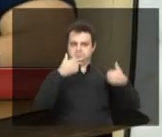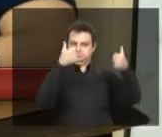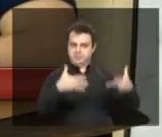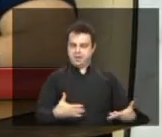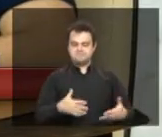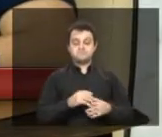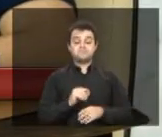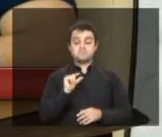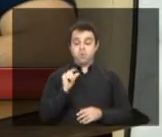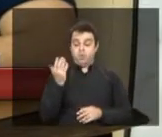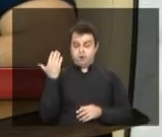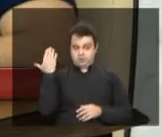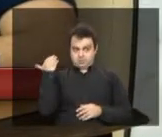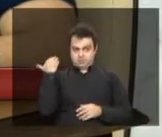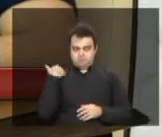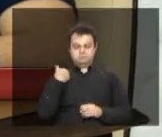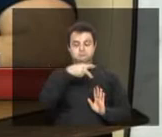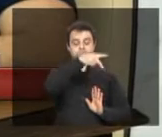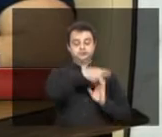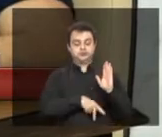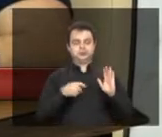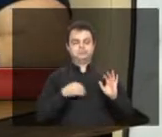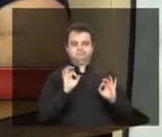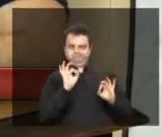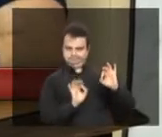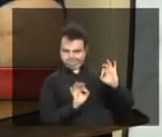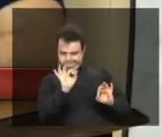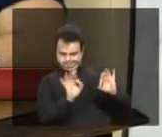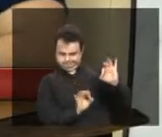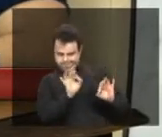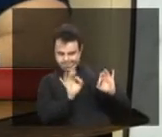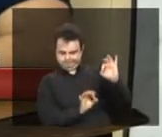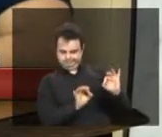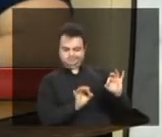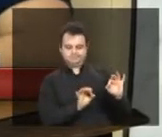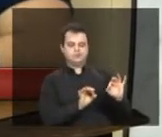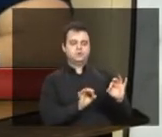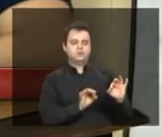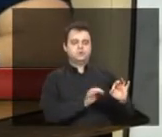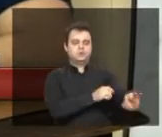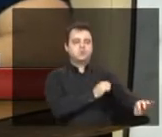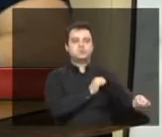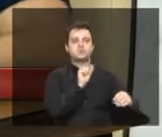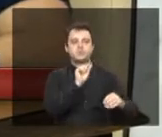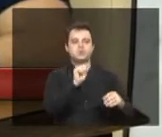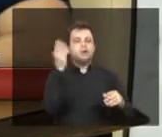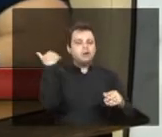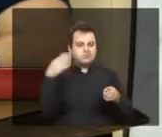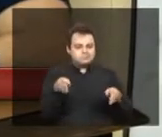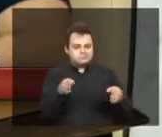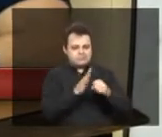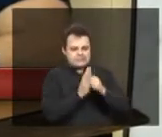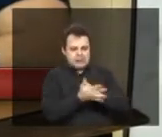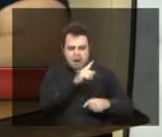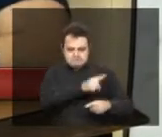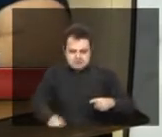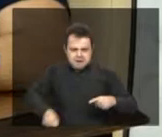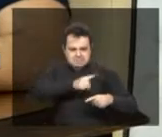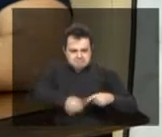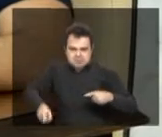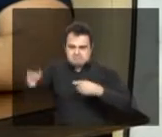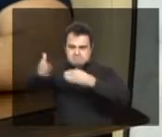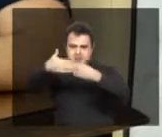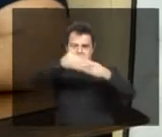recentemente a gente fez aí um projeto, ainda quando estava com as grandes restrições dessa